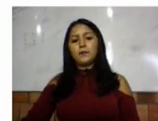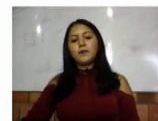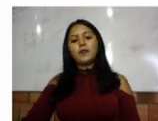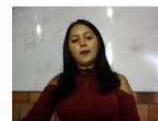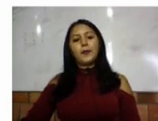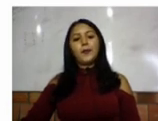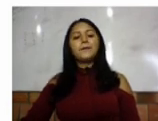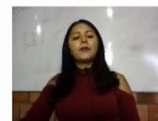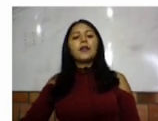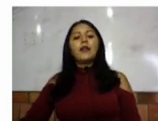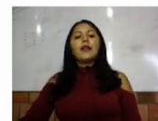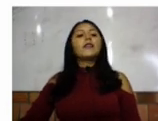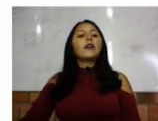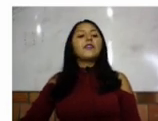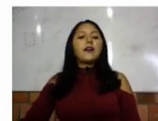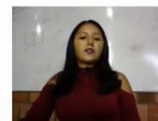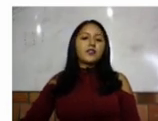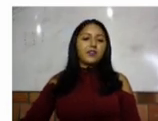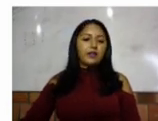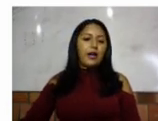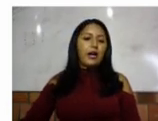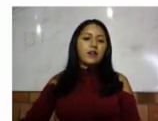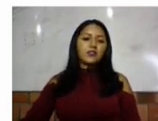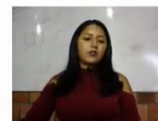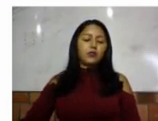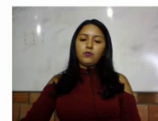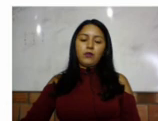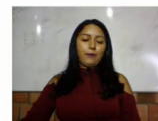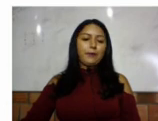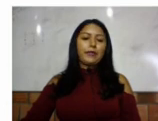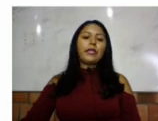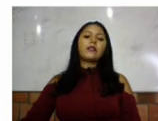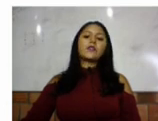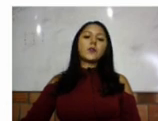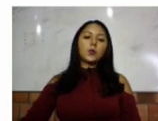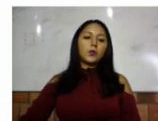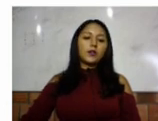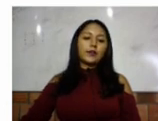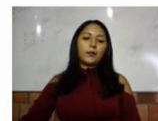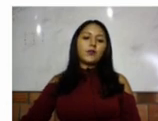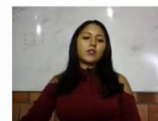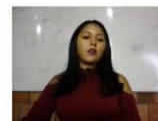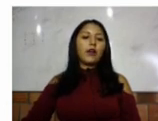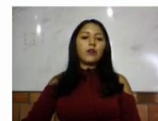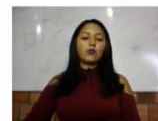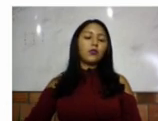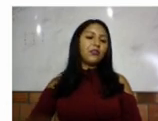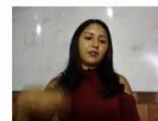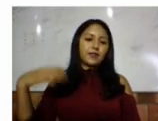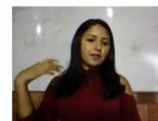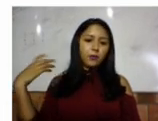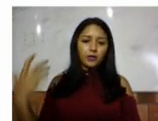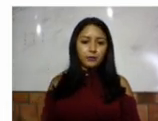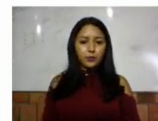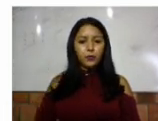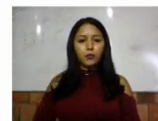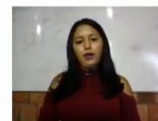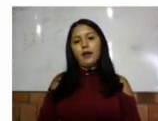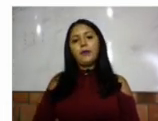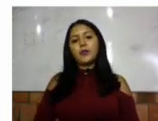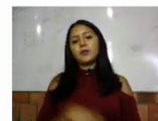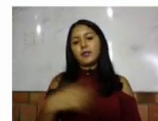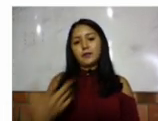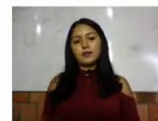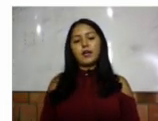já pro moça tá bom então faço atividade todo o capítulo estudo em tá bom gente qualquer dúvida vocês podem